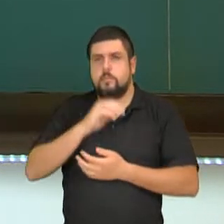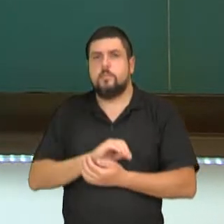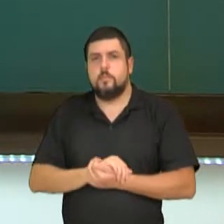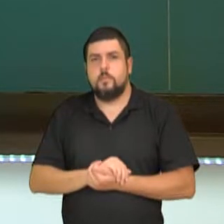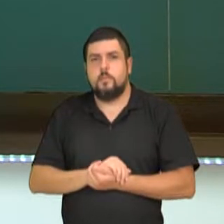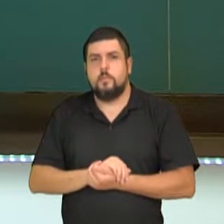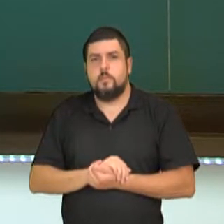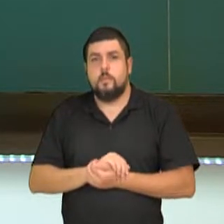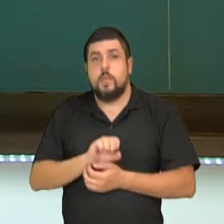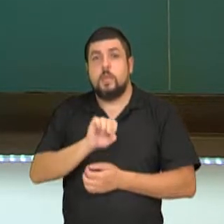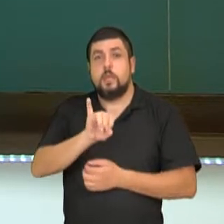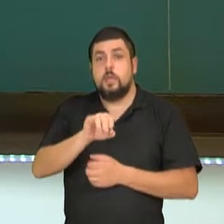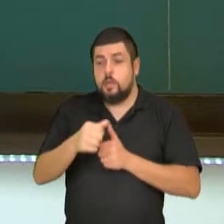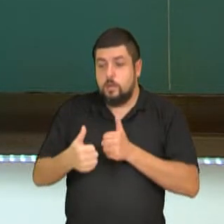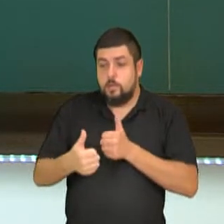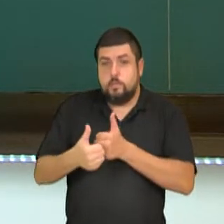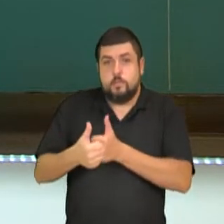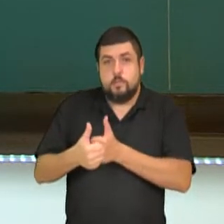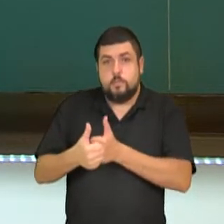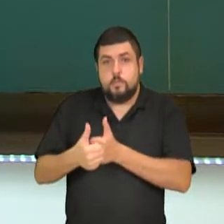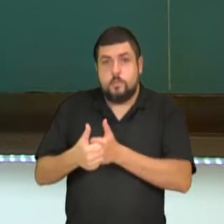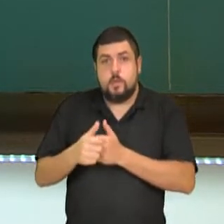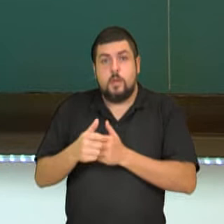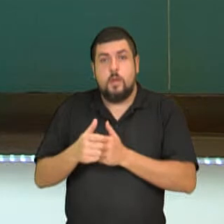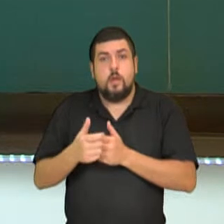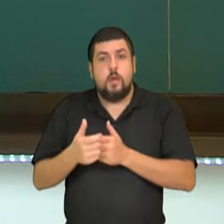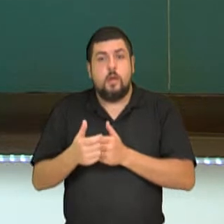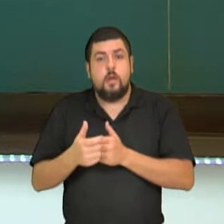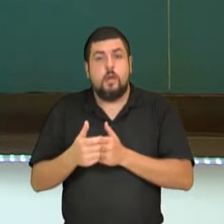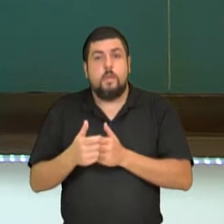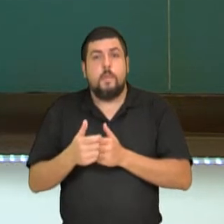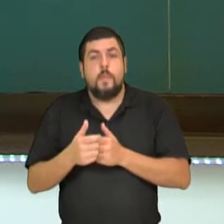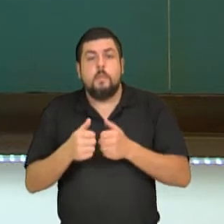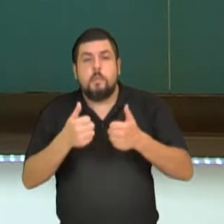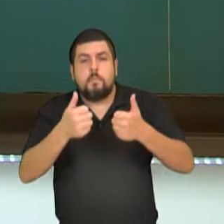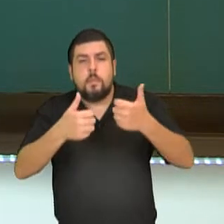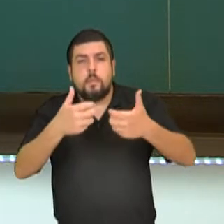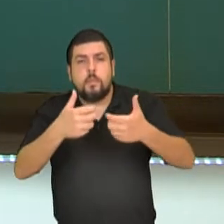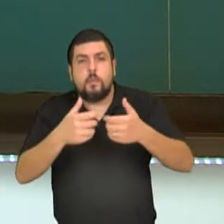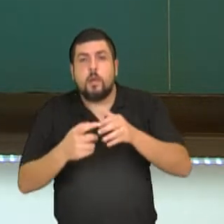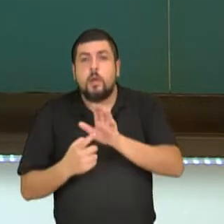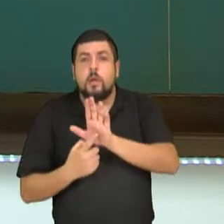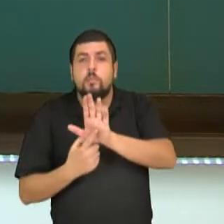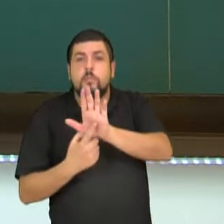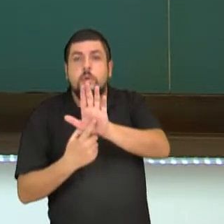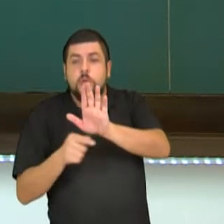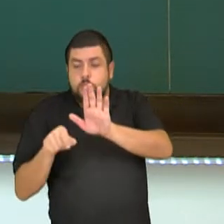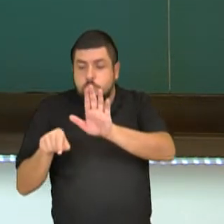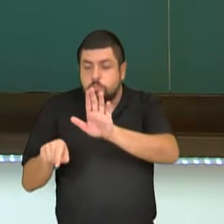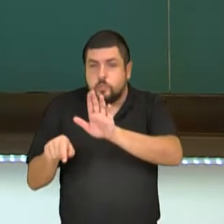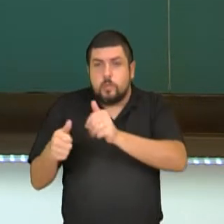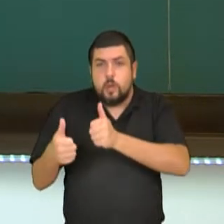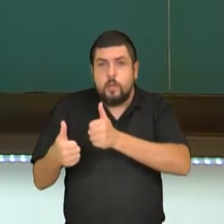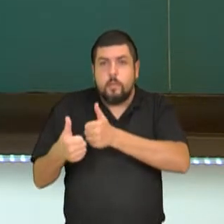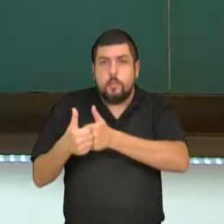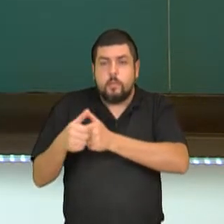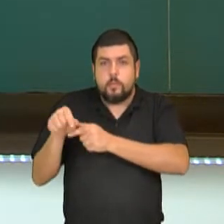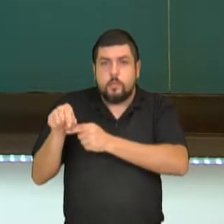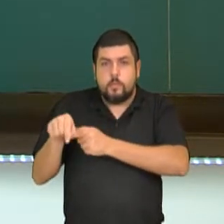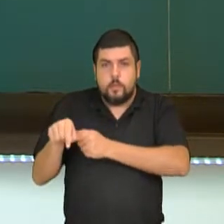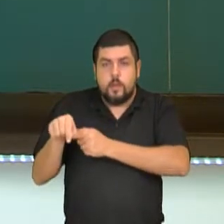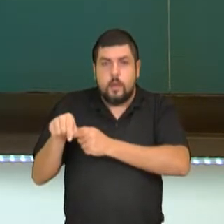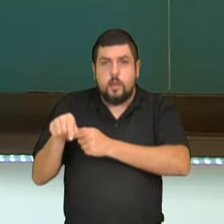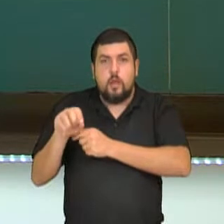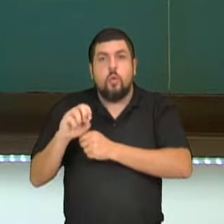distância. Está próximo de mim? O que eu quero mostrar, o objeto que eu estou querendo indicar está próximo a mim? Está próximo